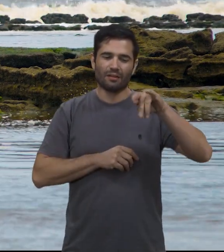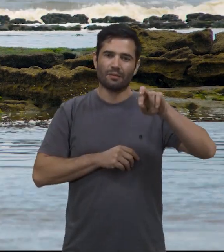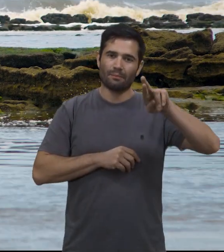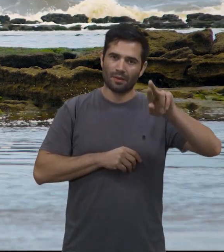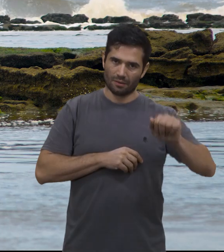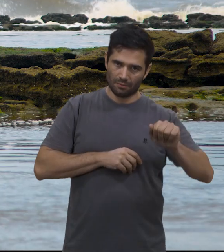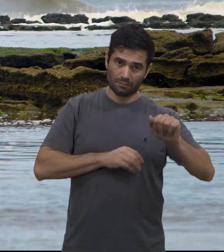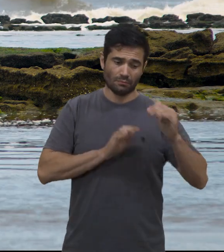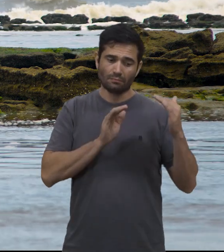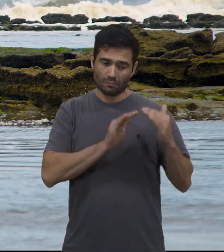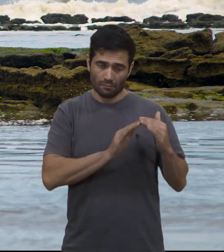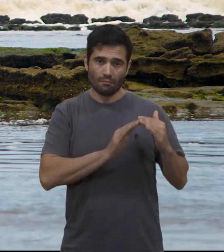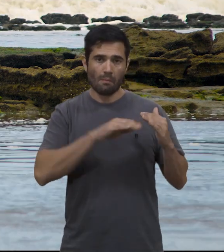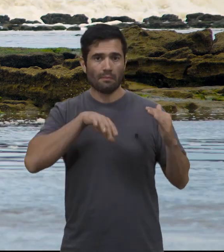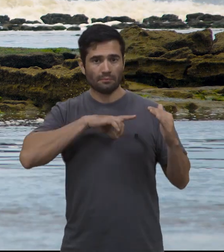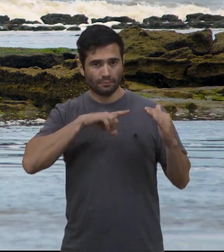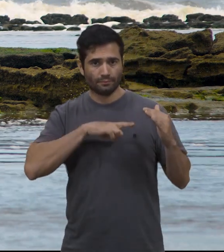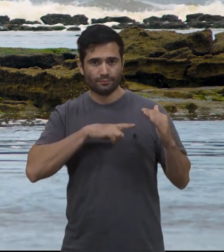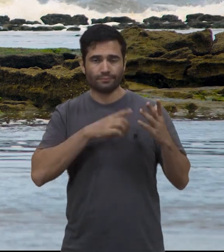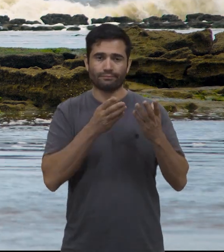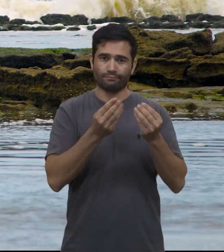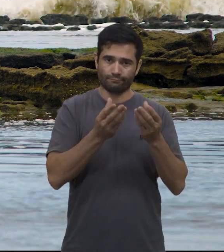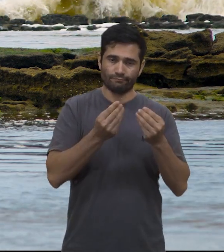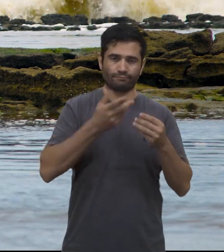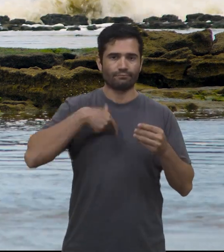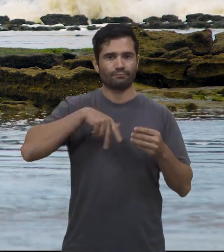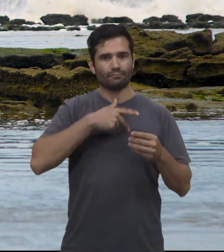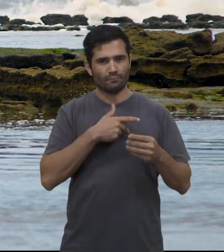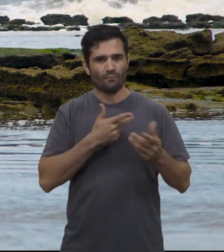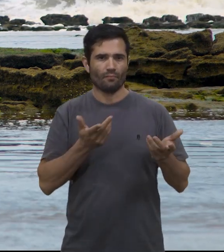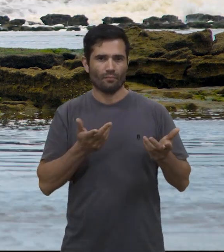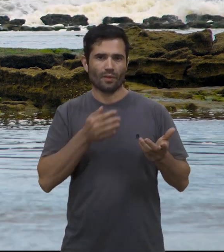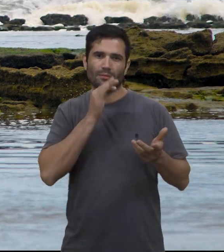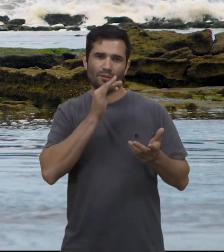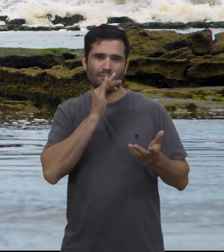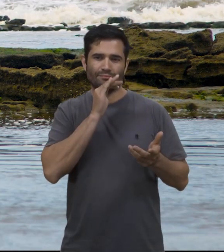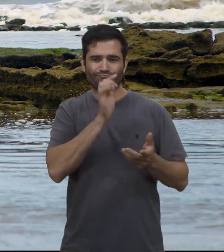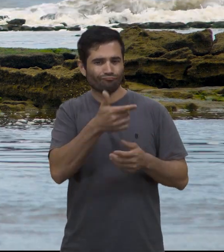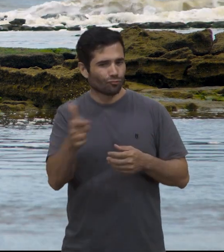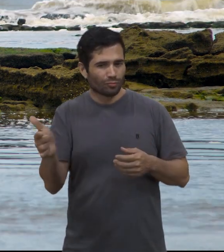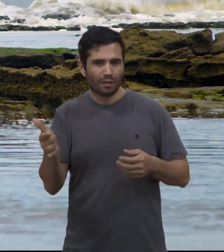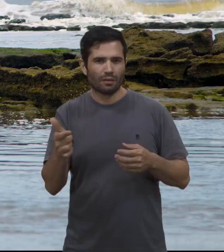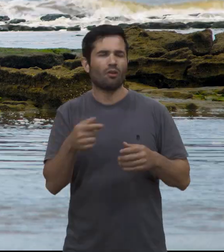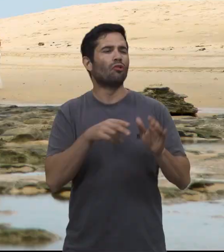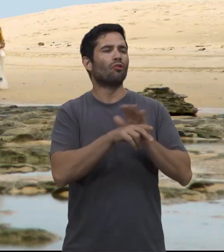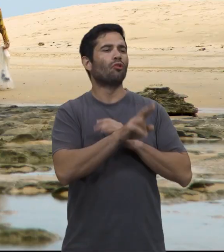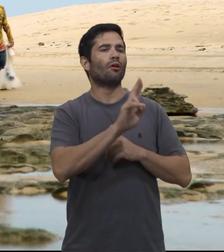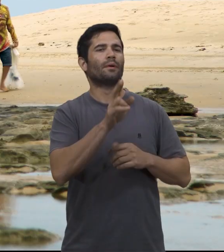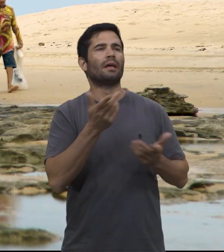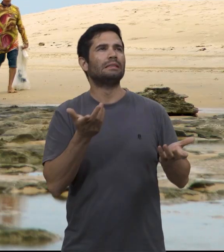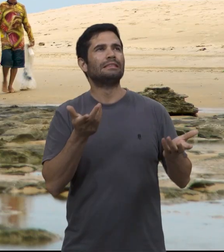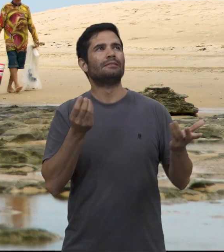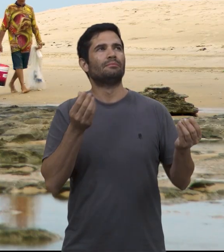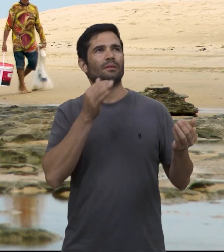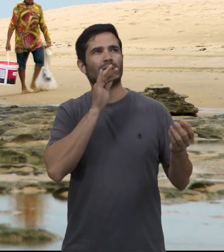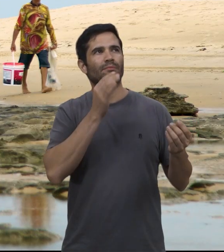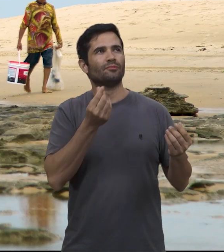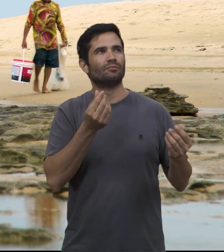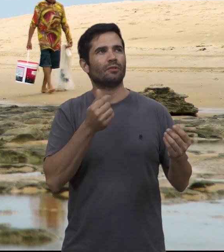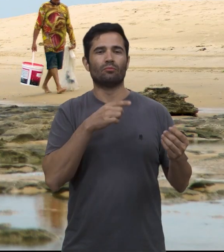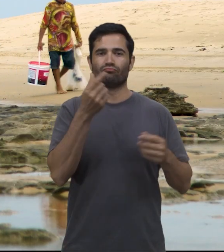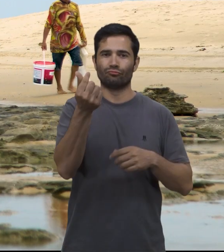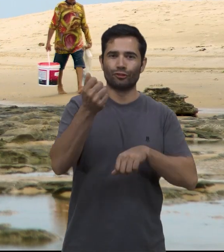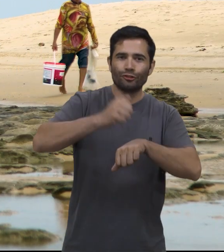Foi lá de casa, que nós temos bastante para nós ir. Quando a gente não tem, como é que se chama? A gente não